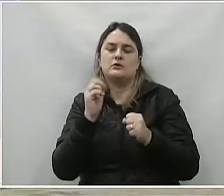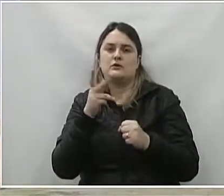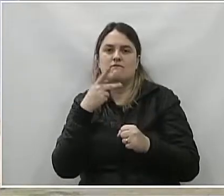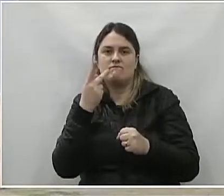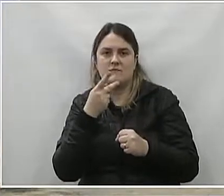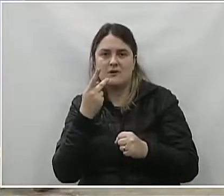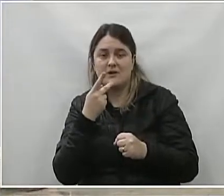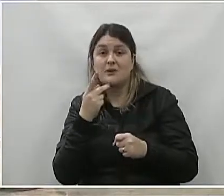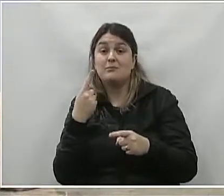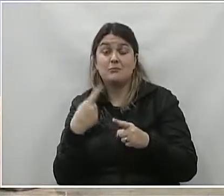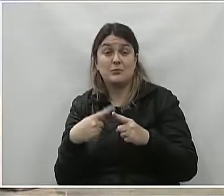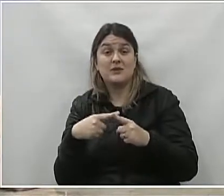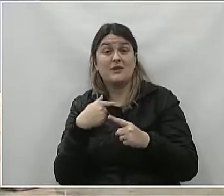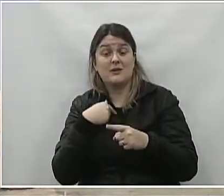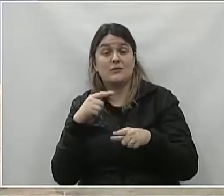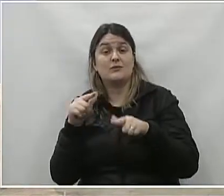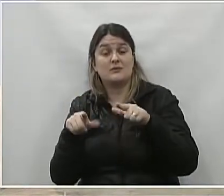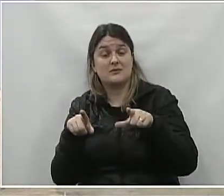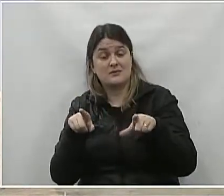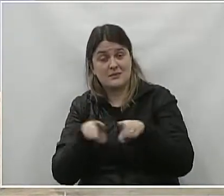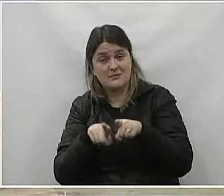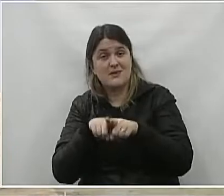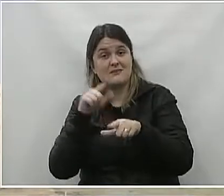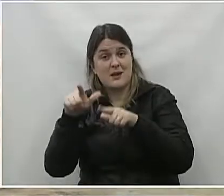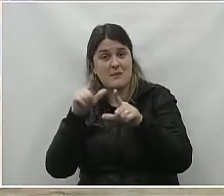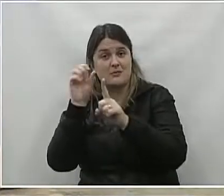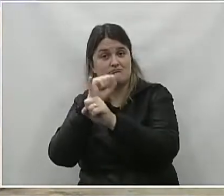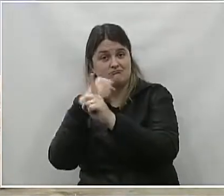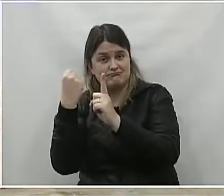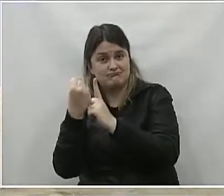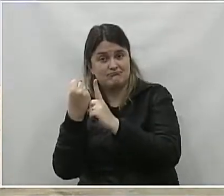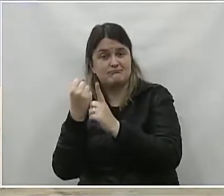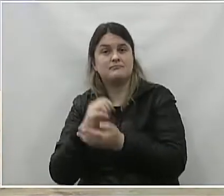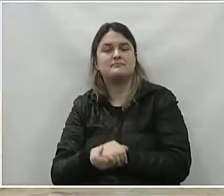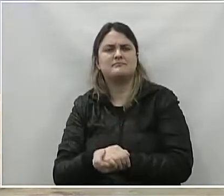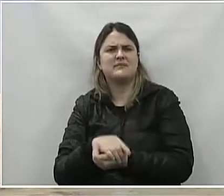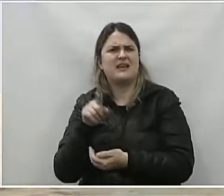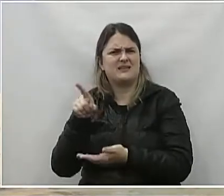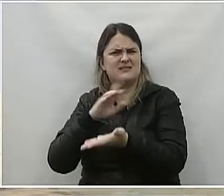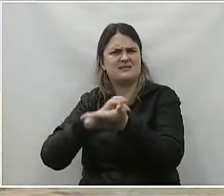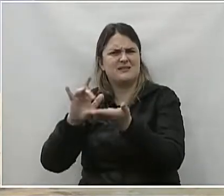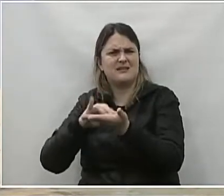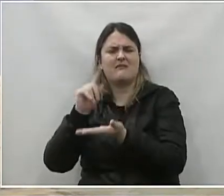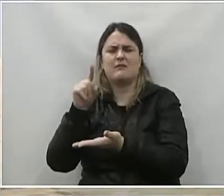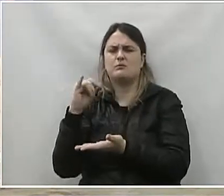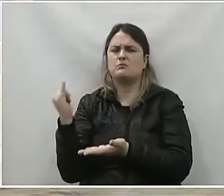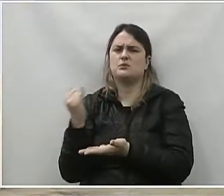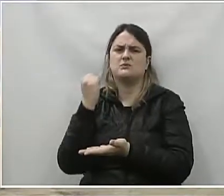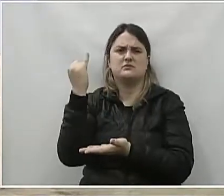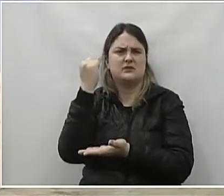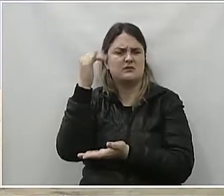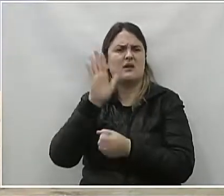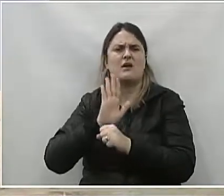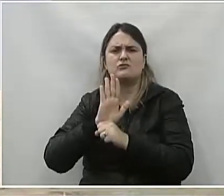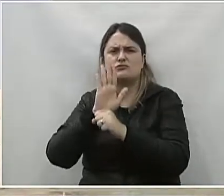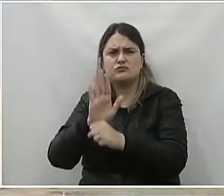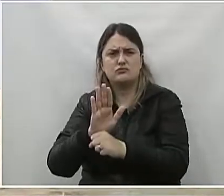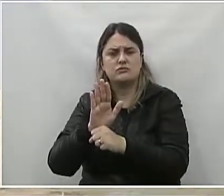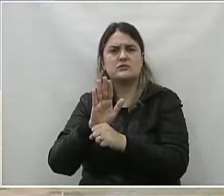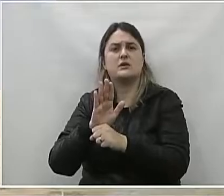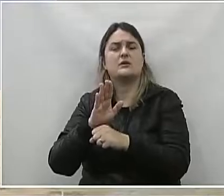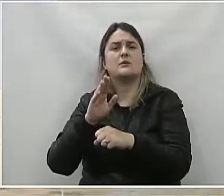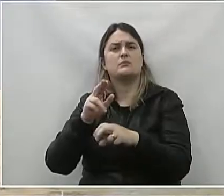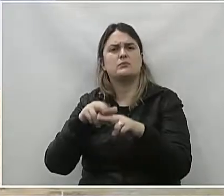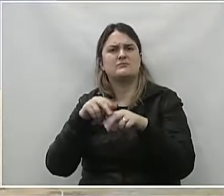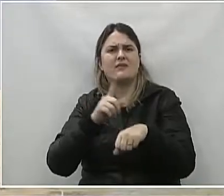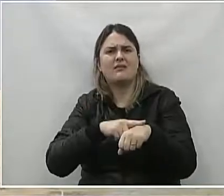política, porque eu também sou assistente social. E é importante essa secretaria dentro do nosso município, o quanto que contribui, principalmente nesse